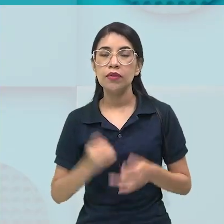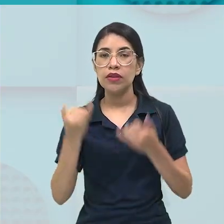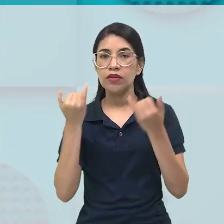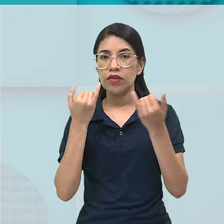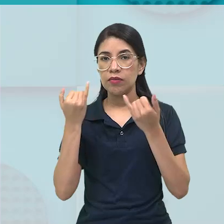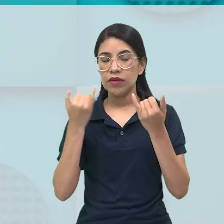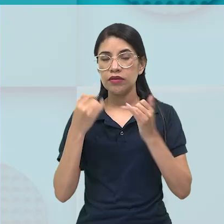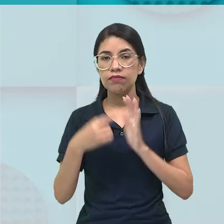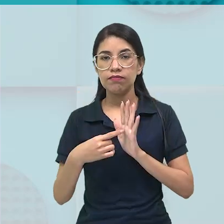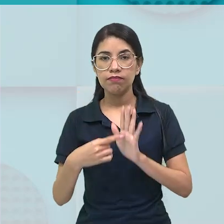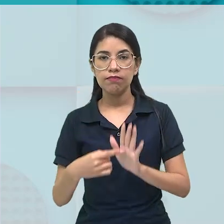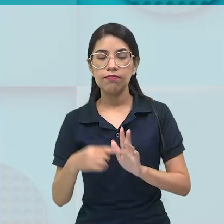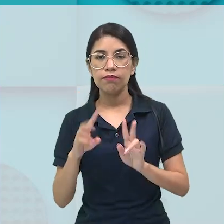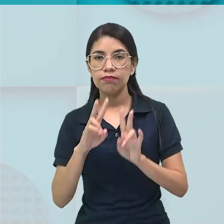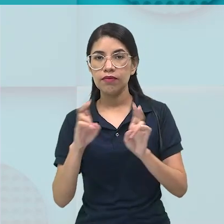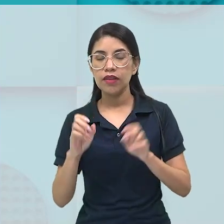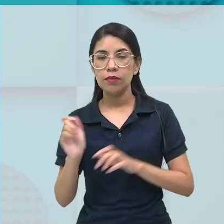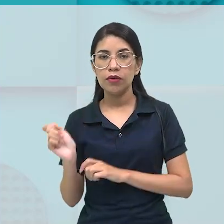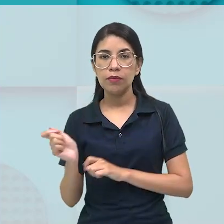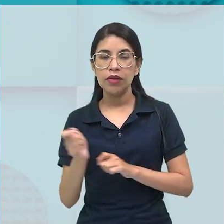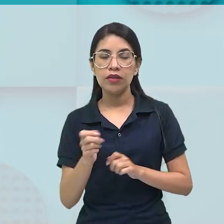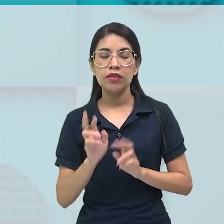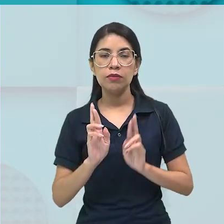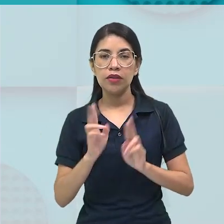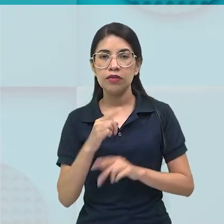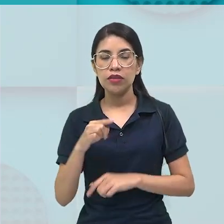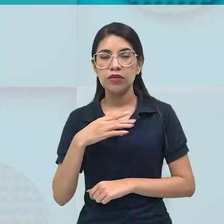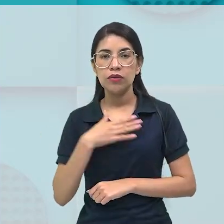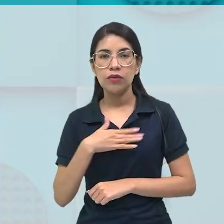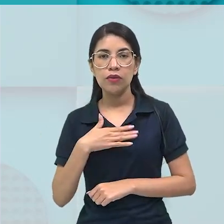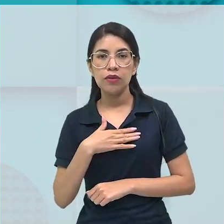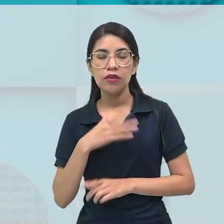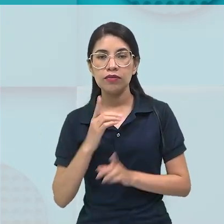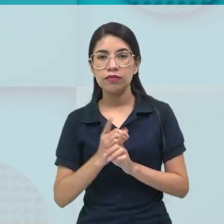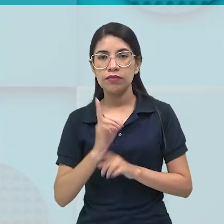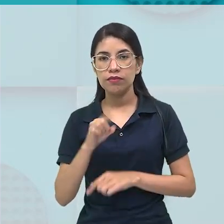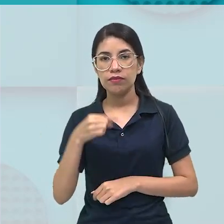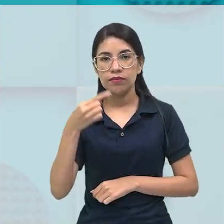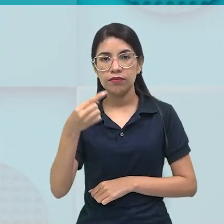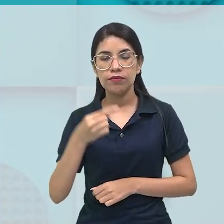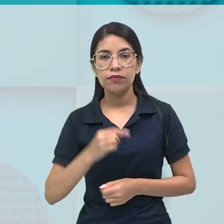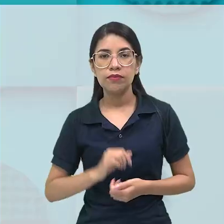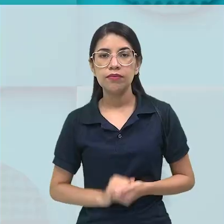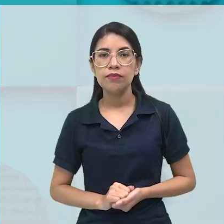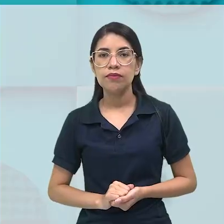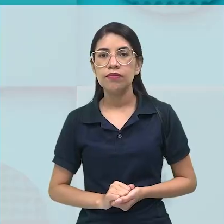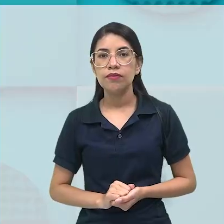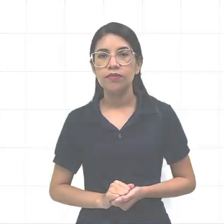informações que nós trouxemos sobre o beisebol. Espero que todos tenham gostado e até a próxima aula.